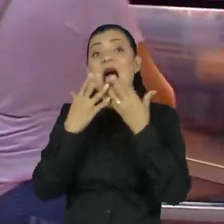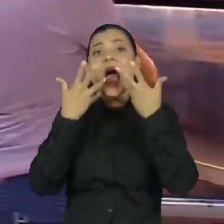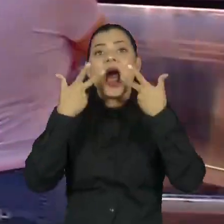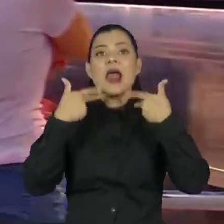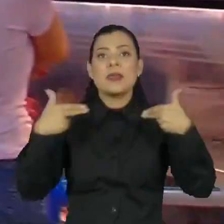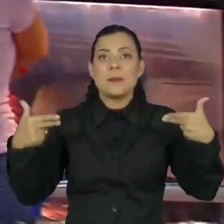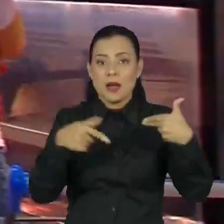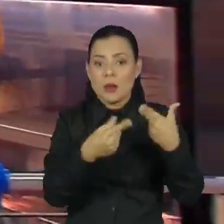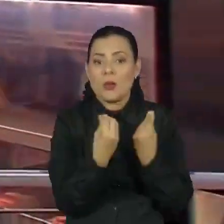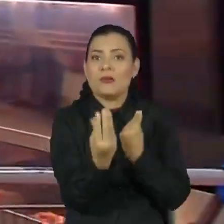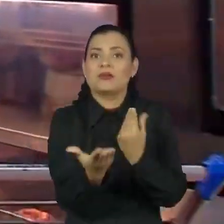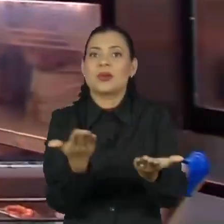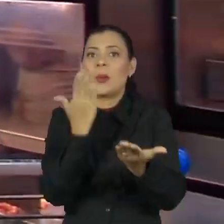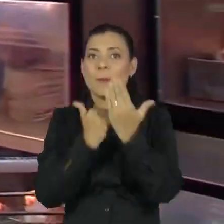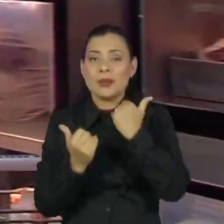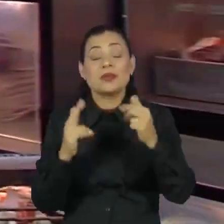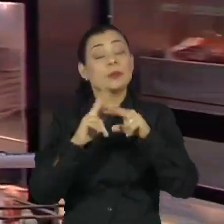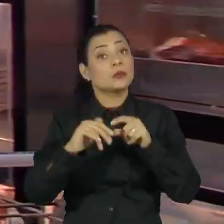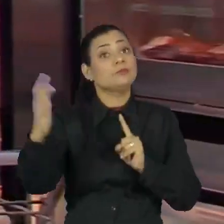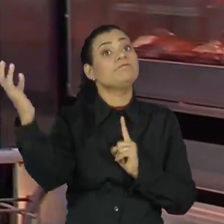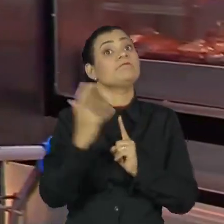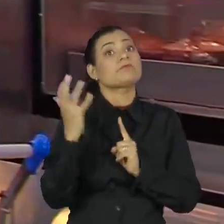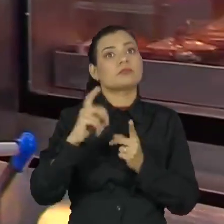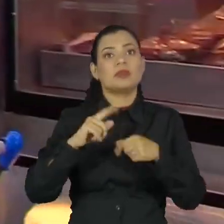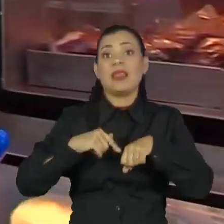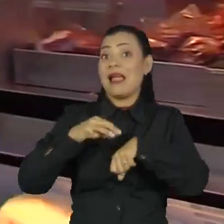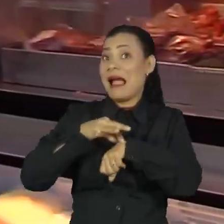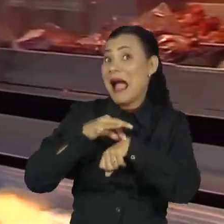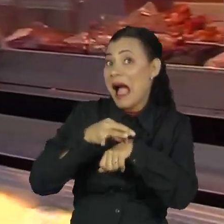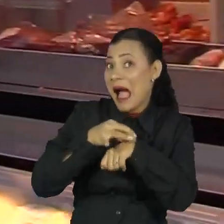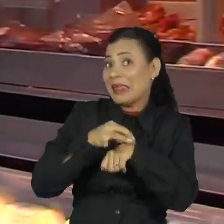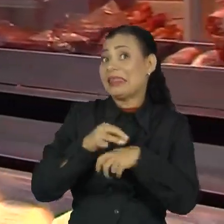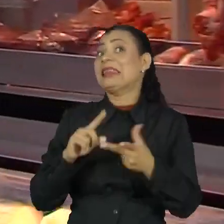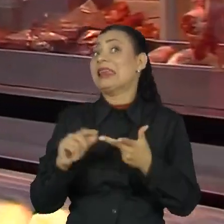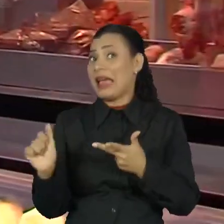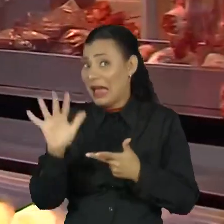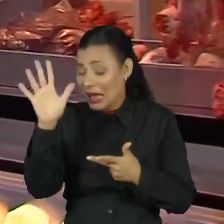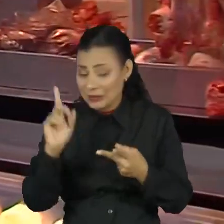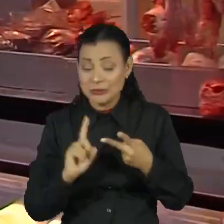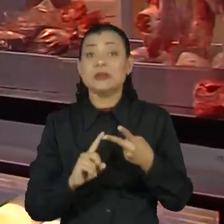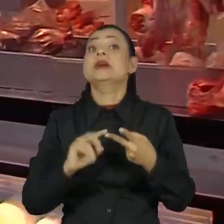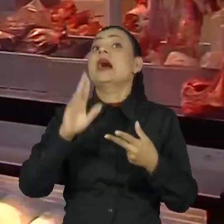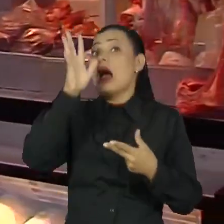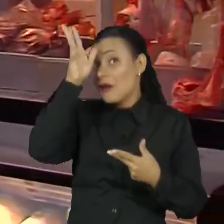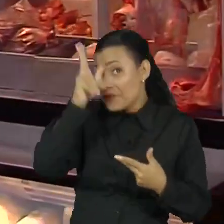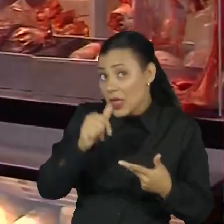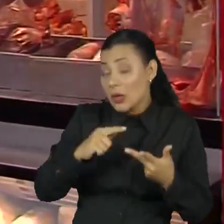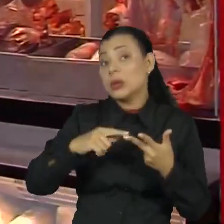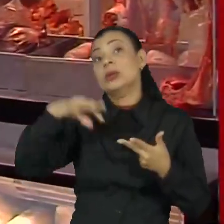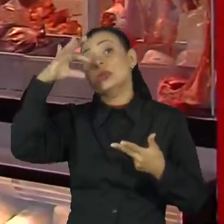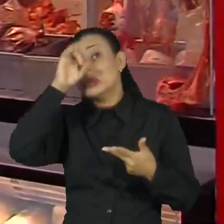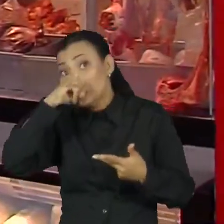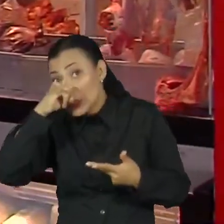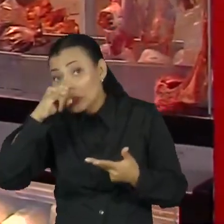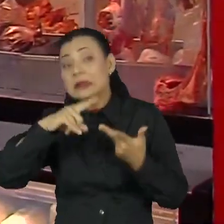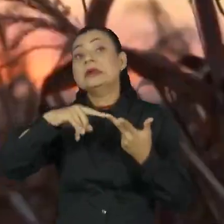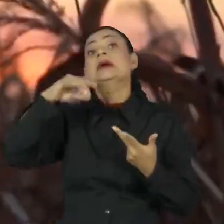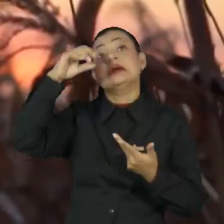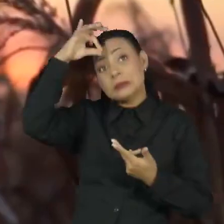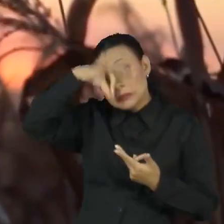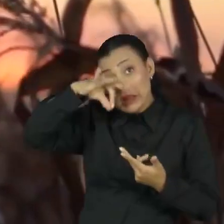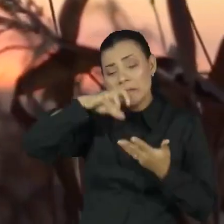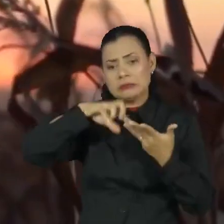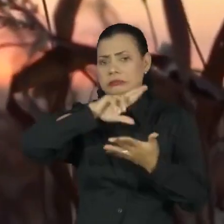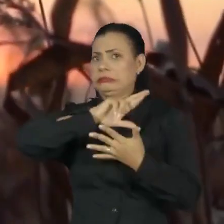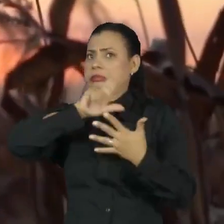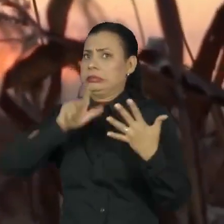animais, o que pode gerar uma reação em cadeia. Alta no preço das carnes, de aves, suínos e bovinos.